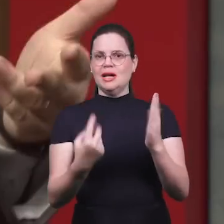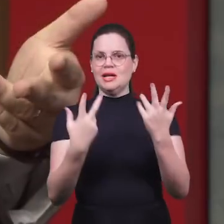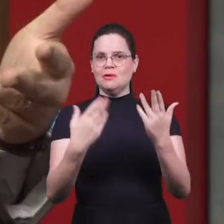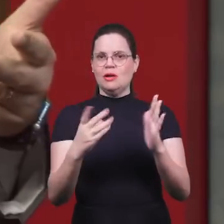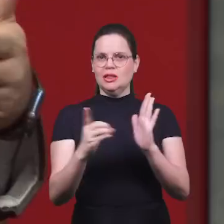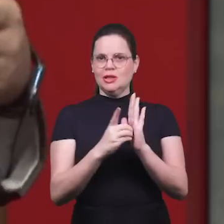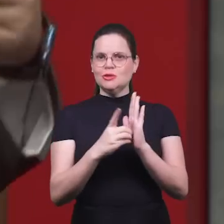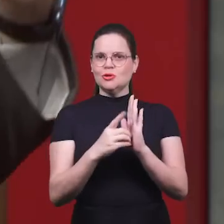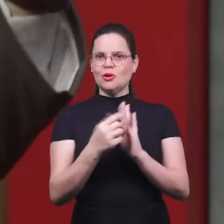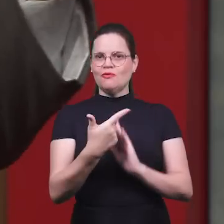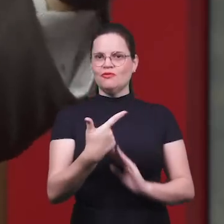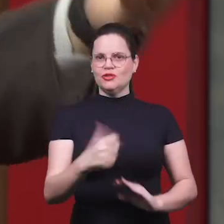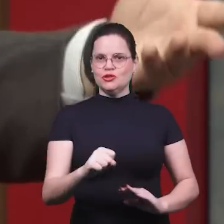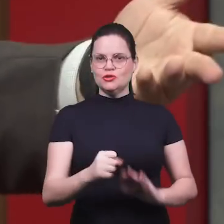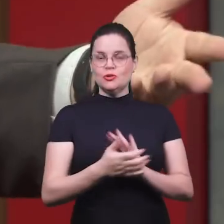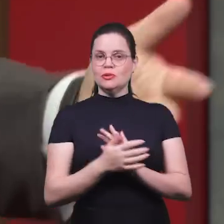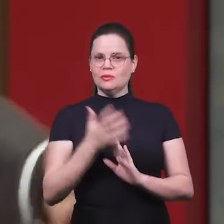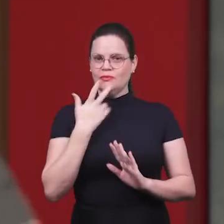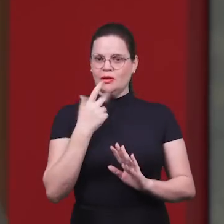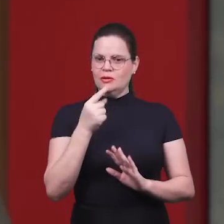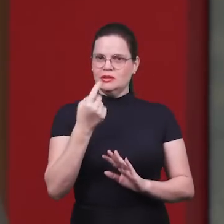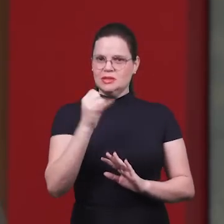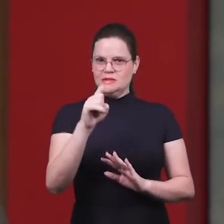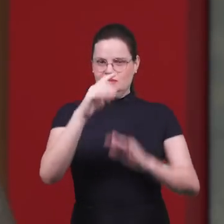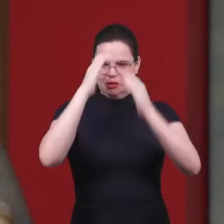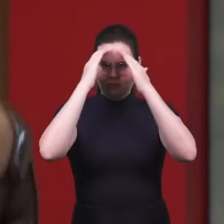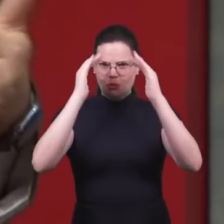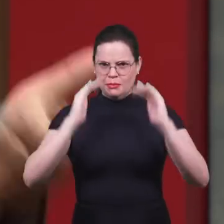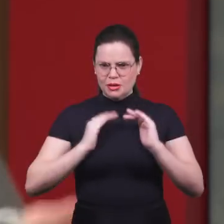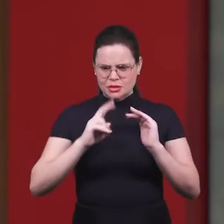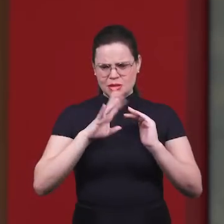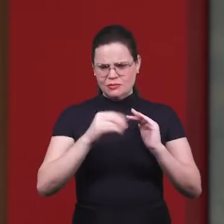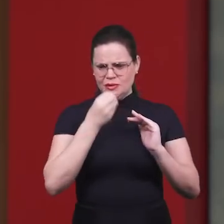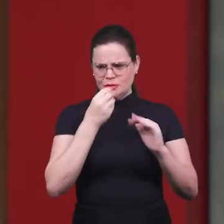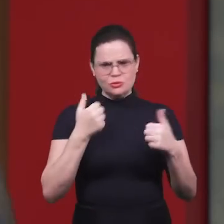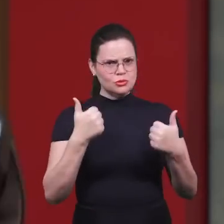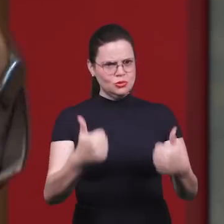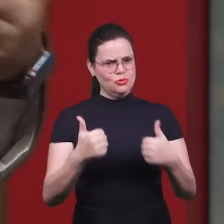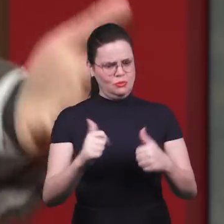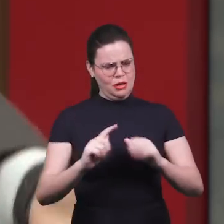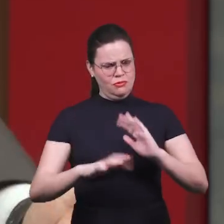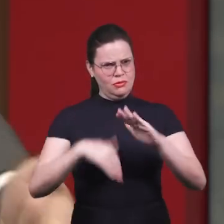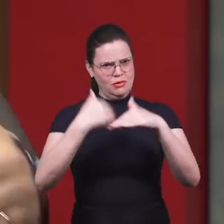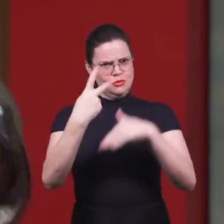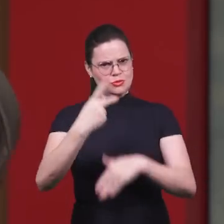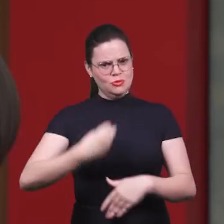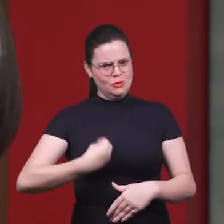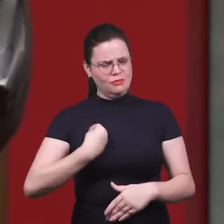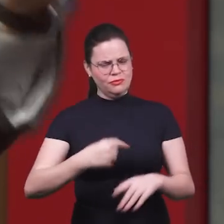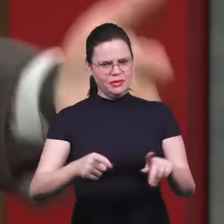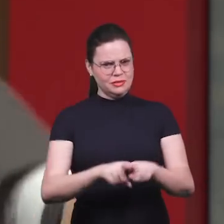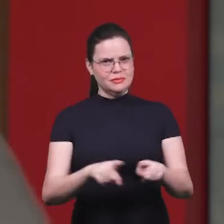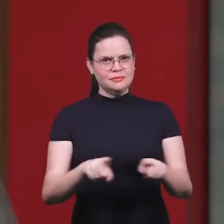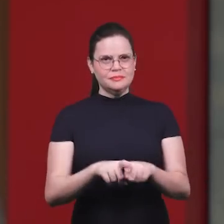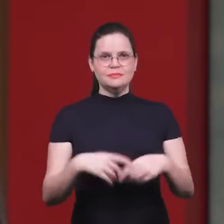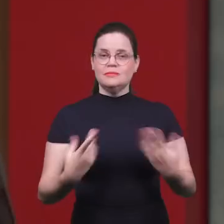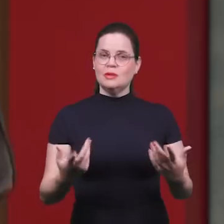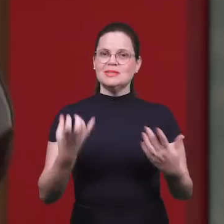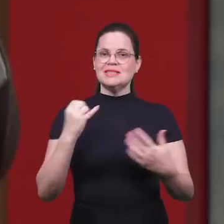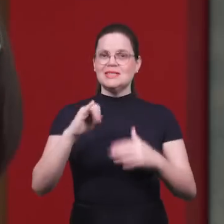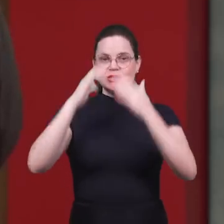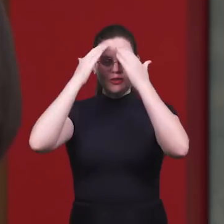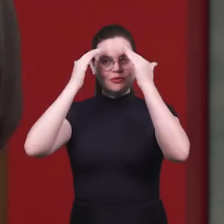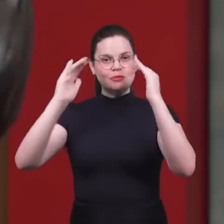te correr bem, se você seguir os mandamentos, seguir o que o Senhor fala a sua vida, através dos dons